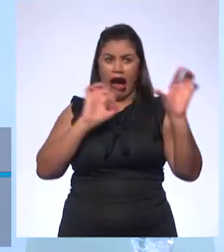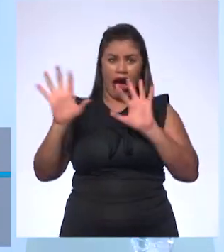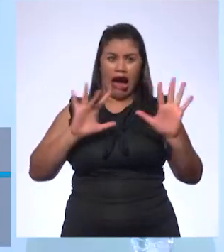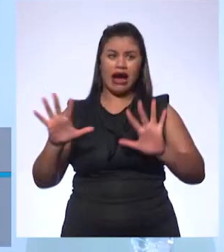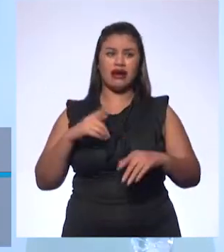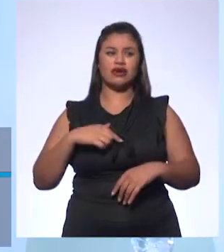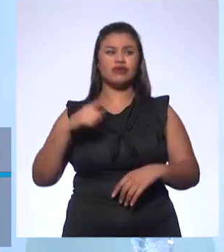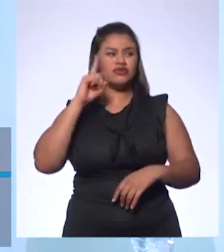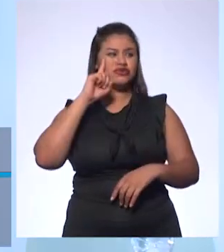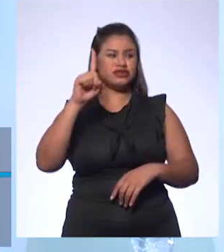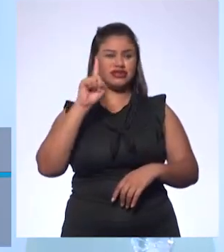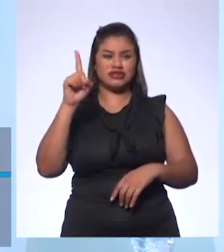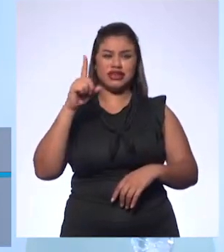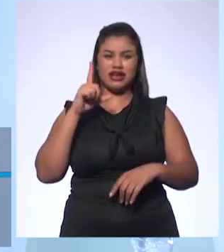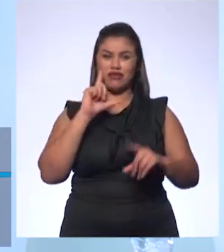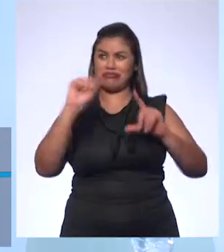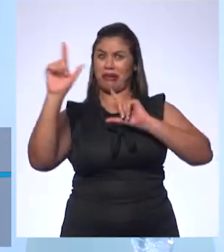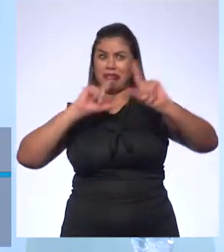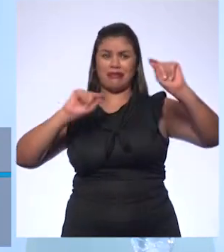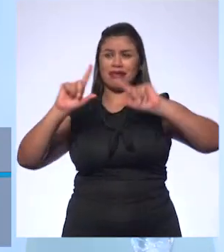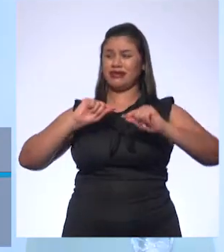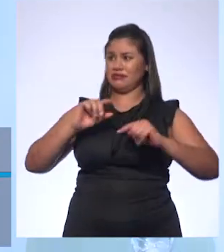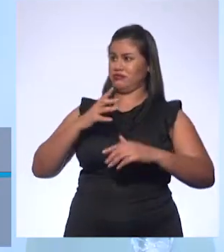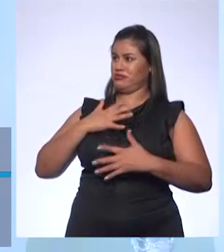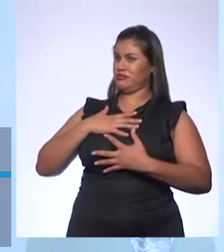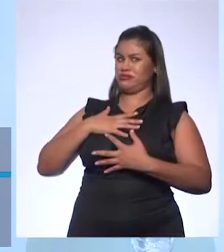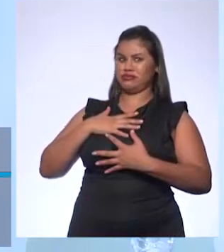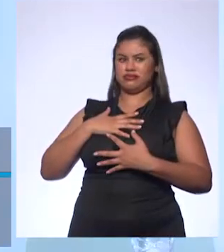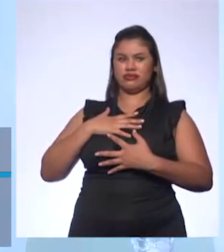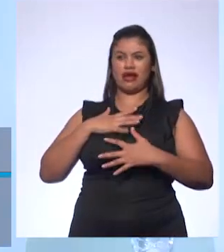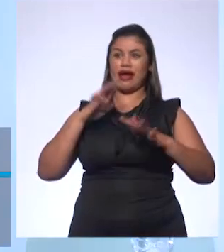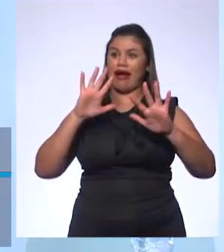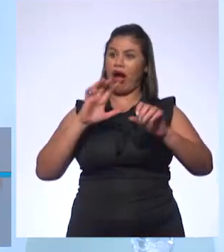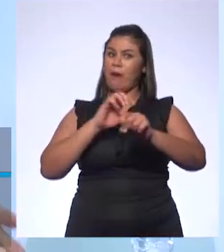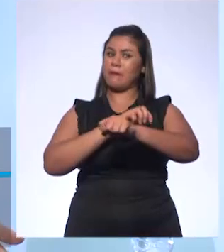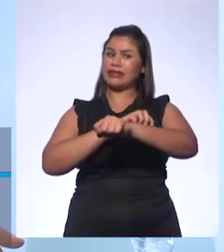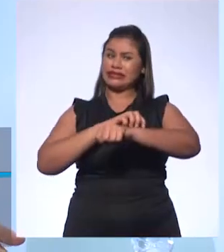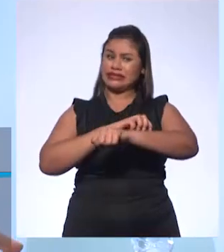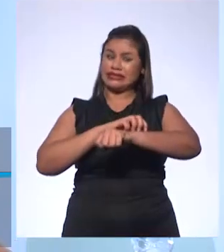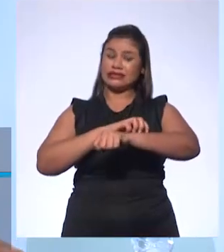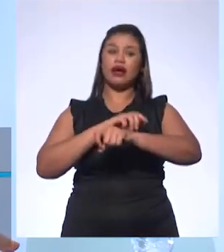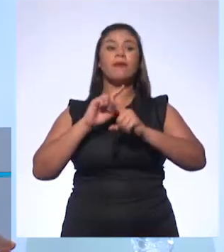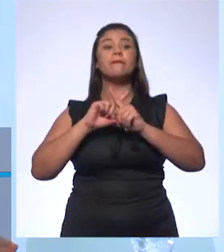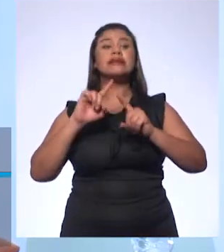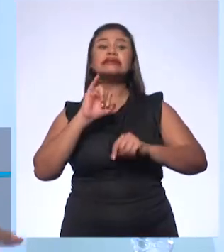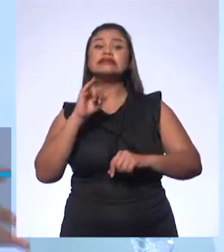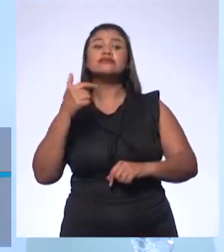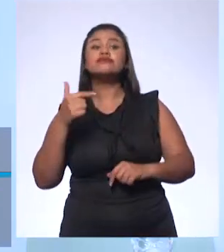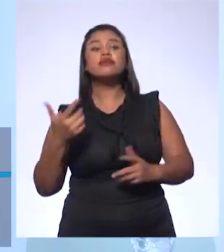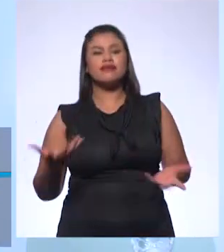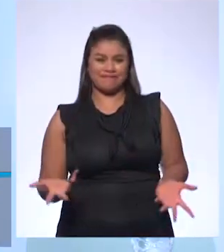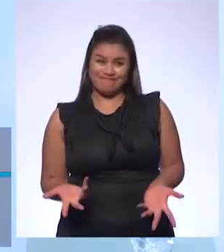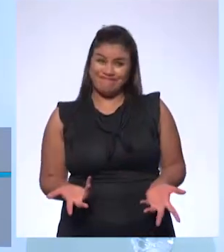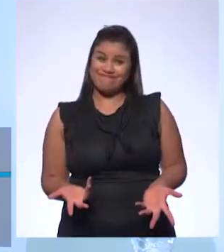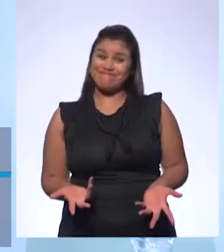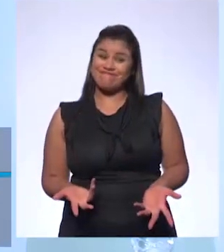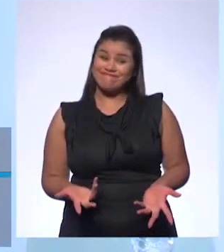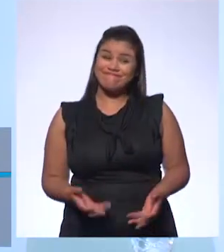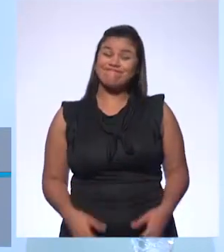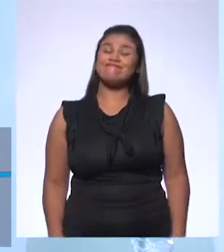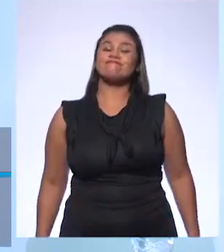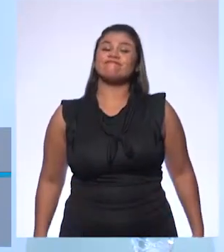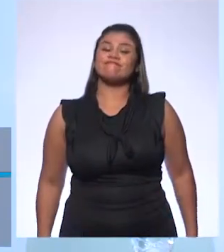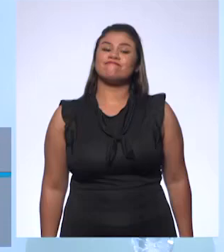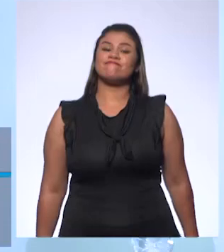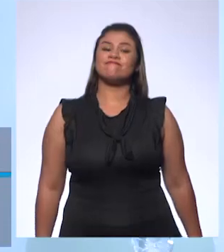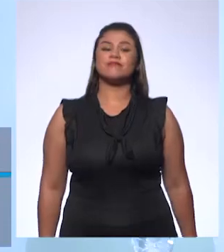cheguei espirrando, ninguém queria chegar perto de mim. Mas eu falei, gente, é rinite. Mas e se não for? Né? Então, essa